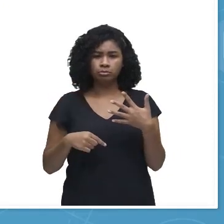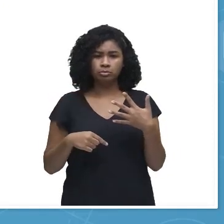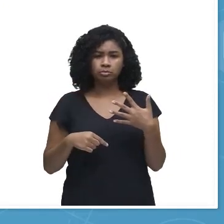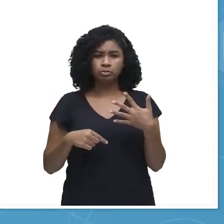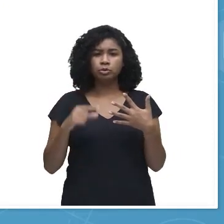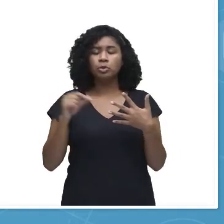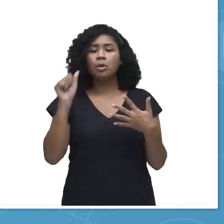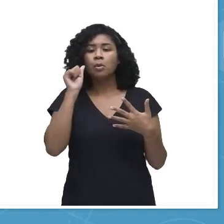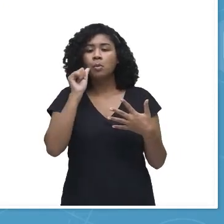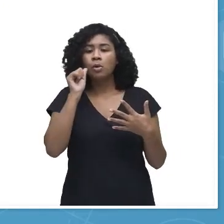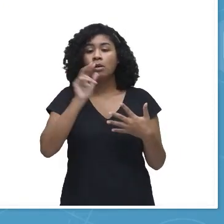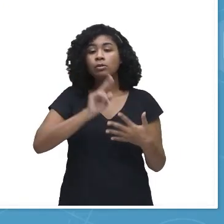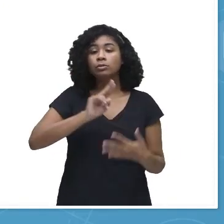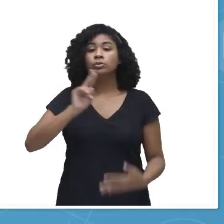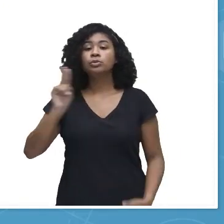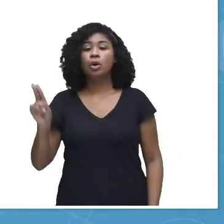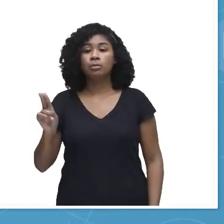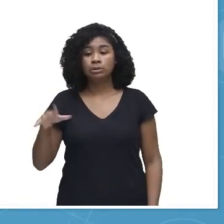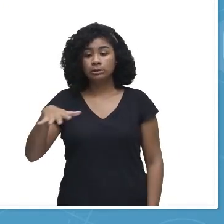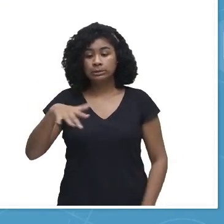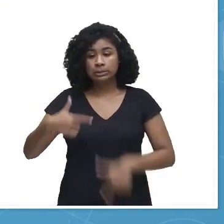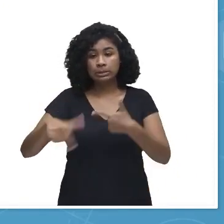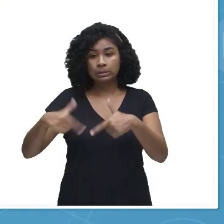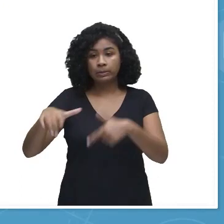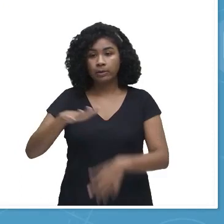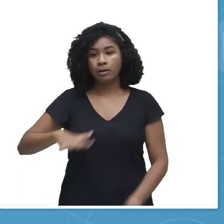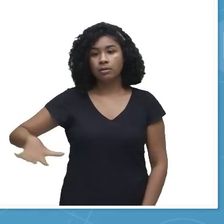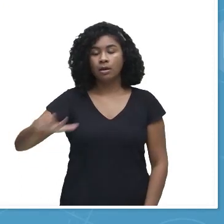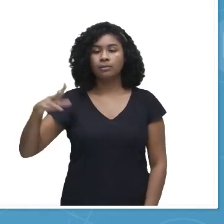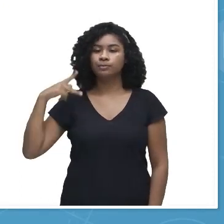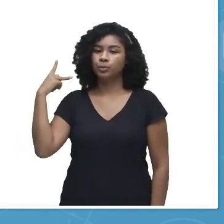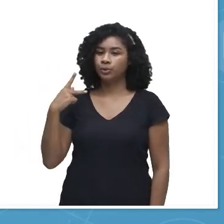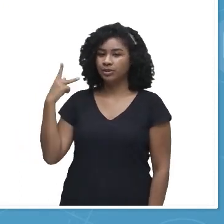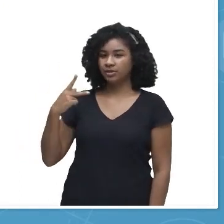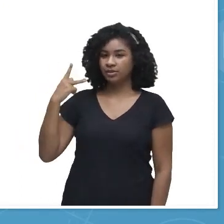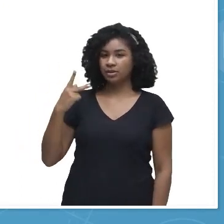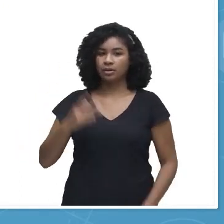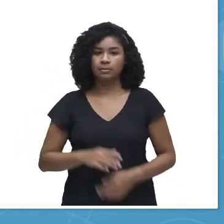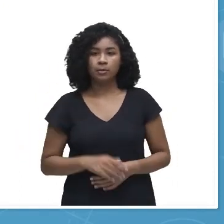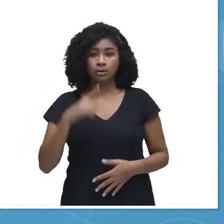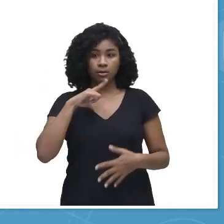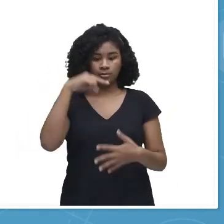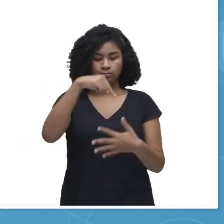se destacou na política brasileira? Aqui também a gente tem 5 opções para vocês